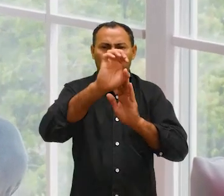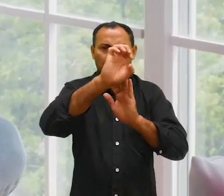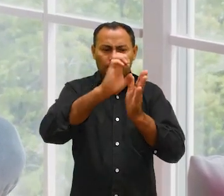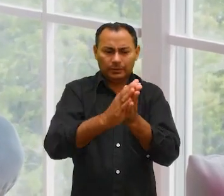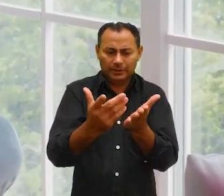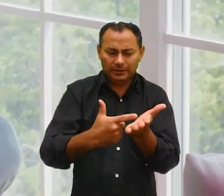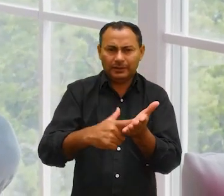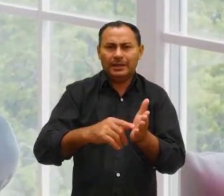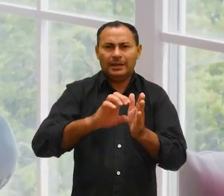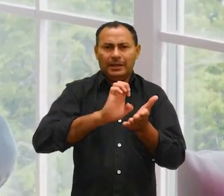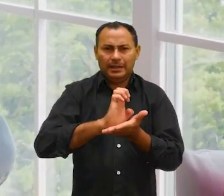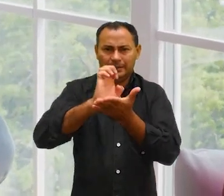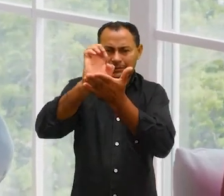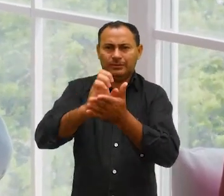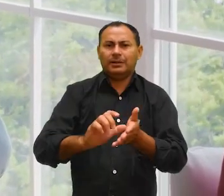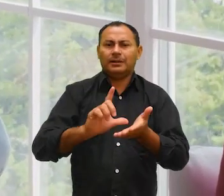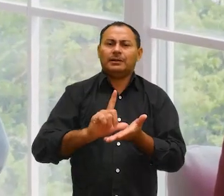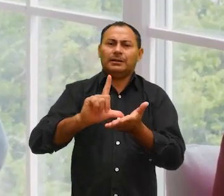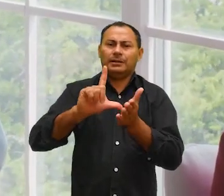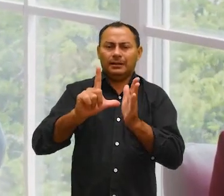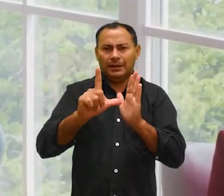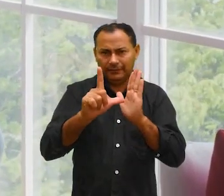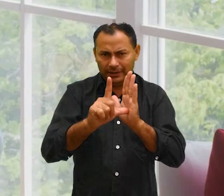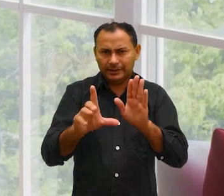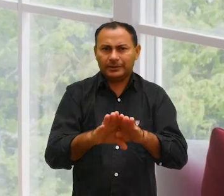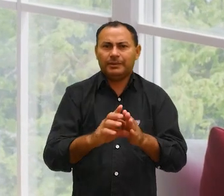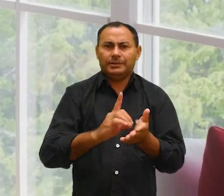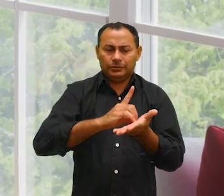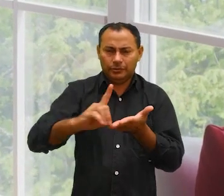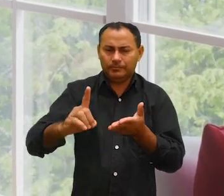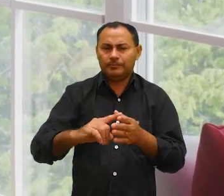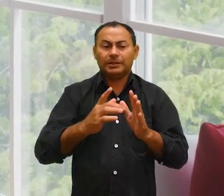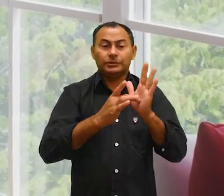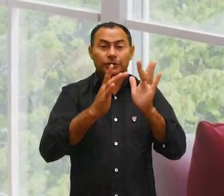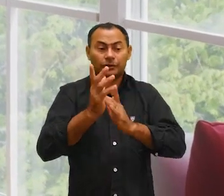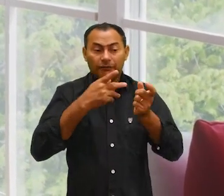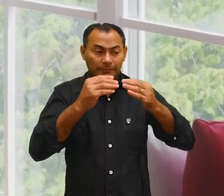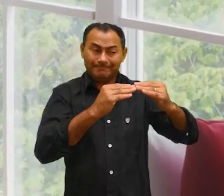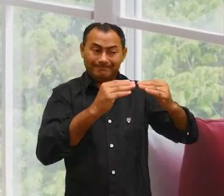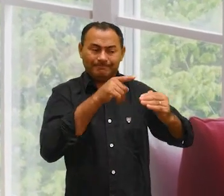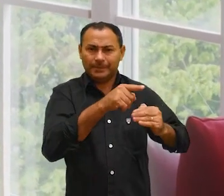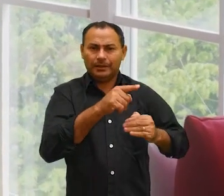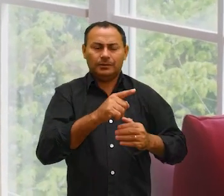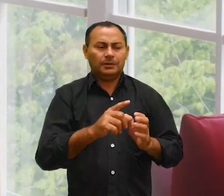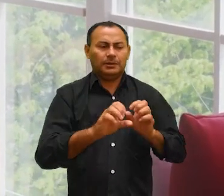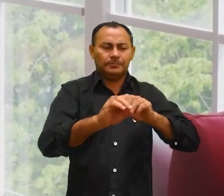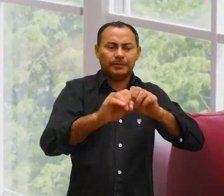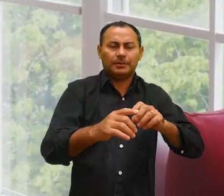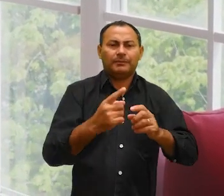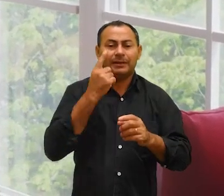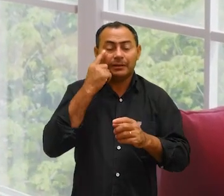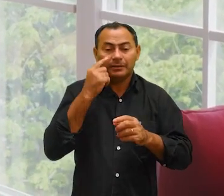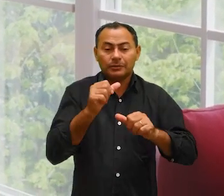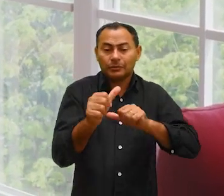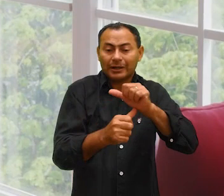Levítico e Deuteronômio. Mas acredito que Jesus estava dizendo que não concordava com o espírito com o qual eles ensinavam olho